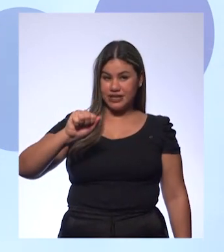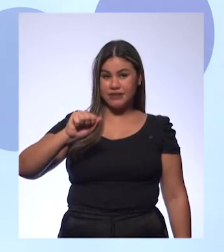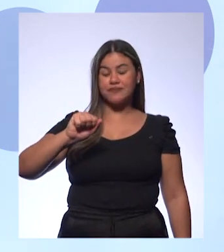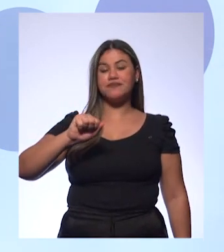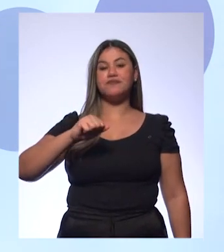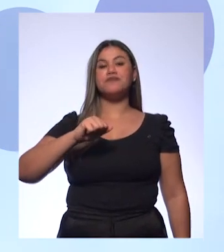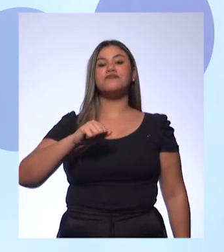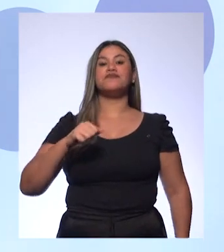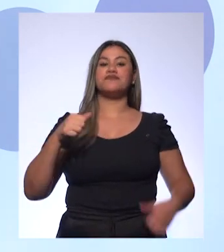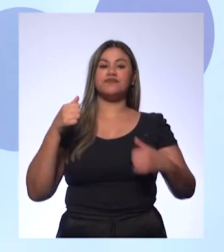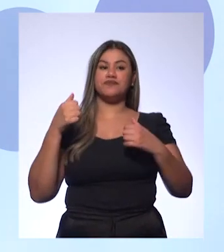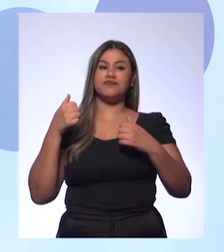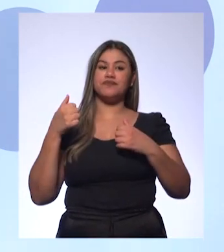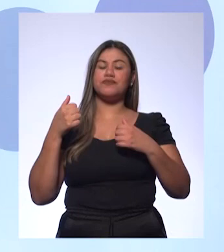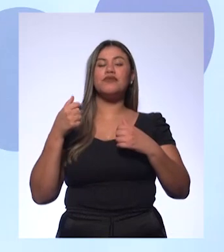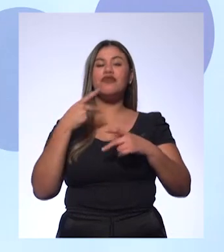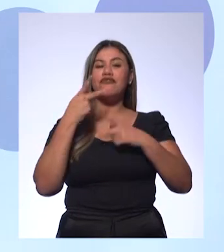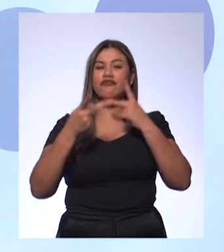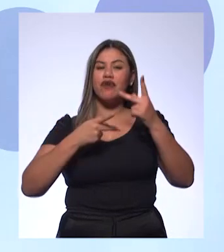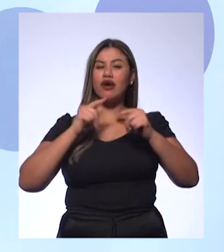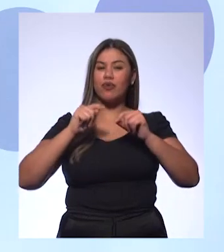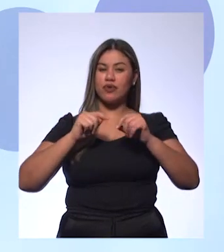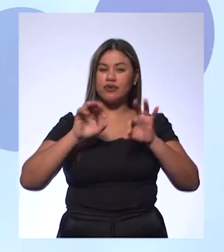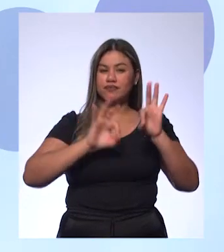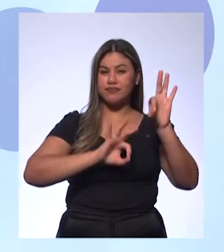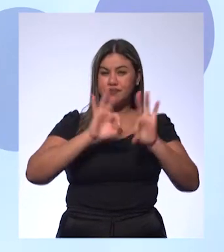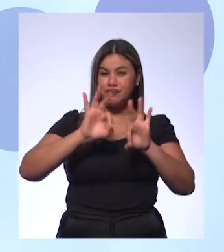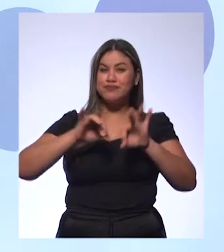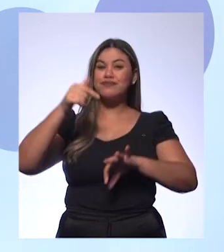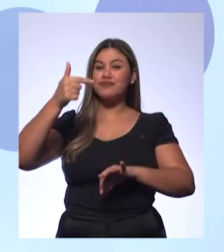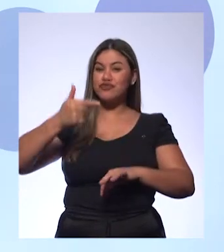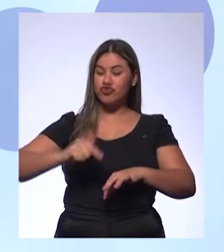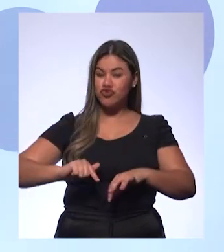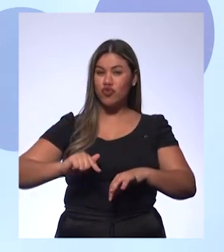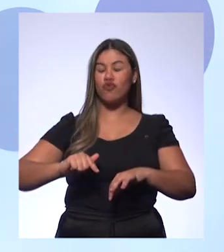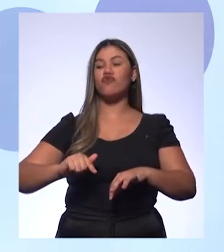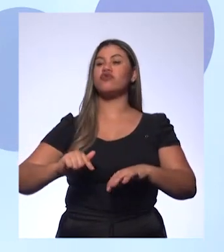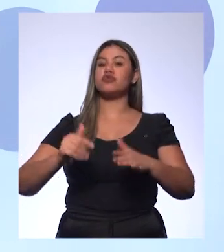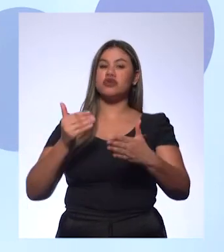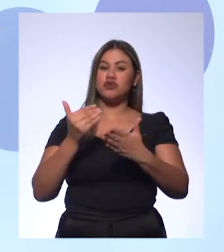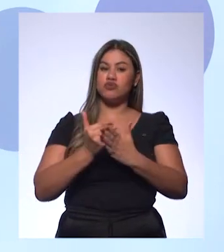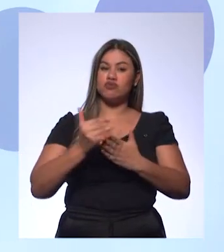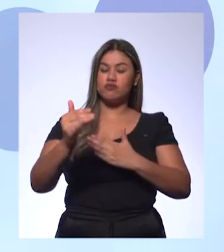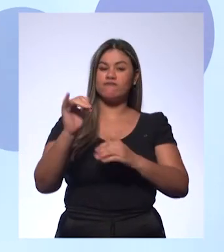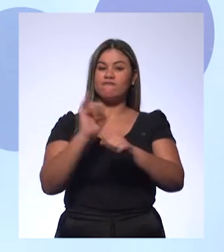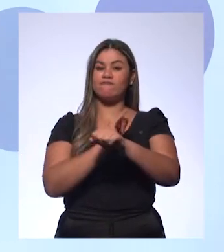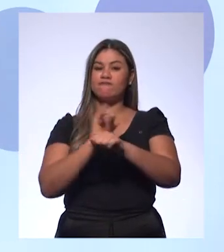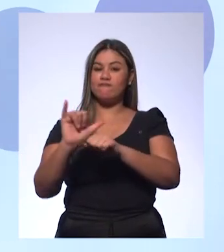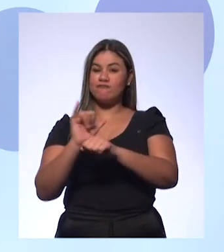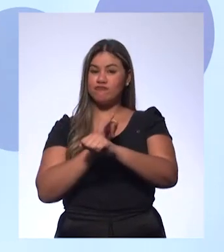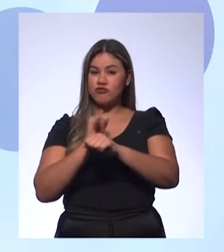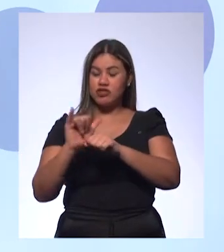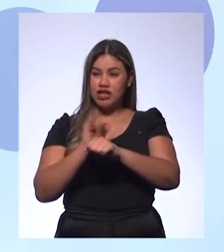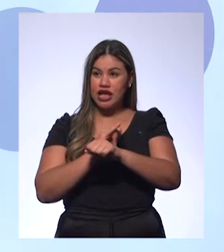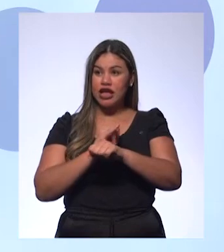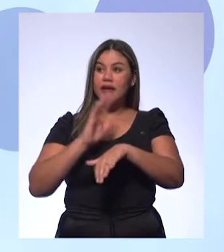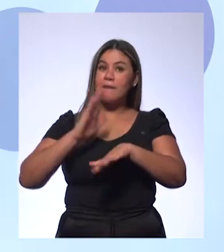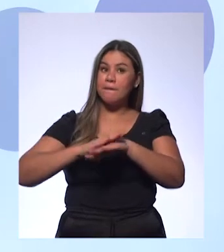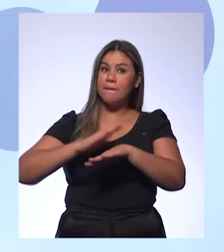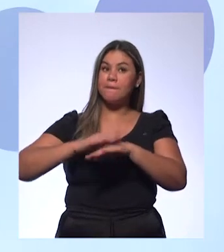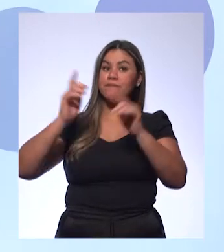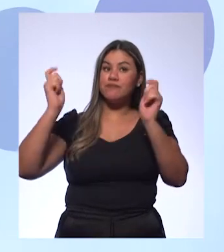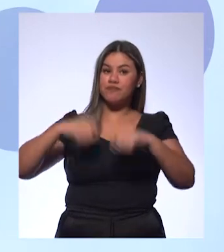Regina, aqui no login. Ela fala o seguinte: replanejar e traçar estratégias possíveis de serem